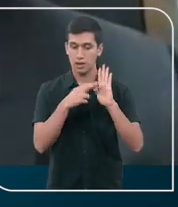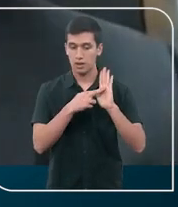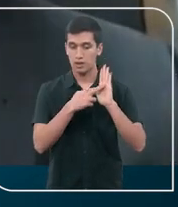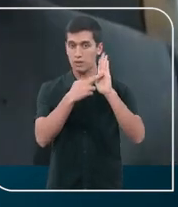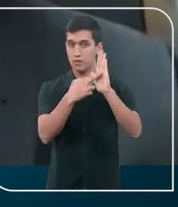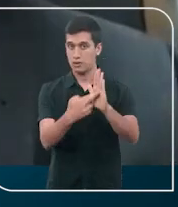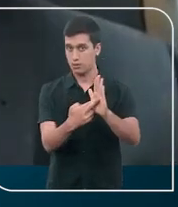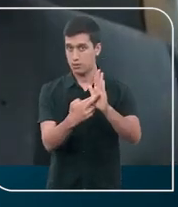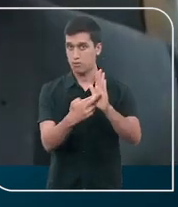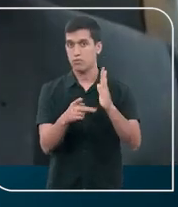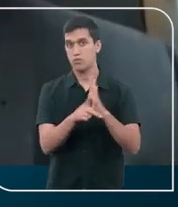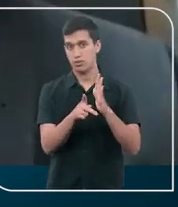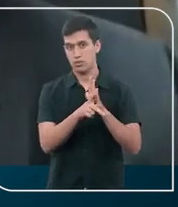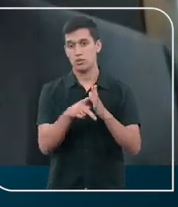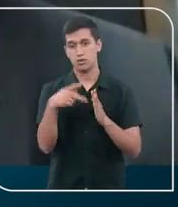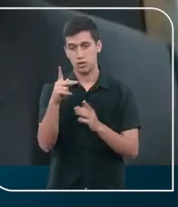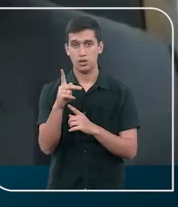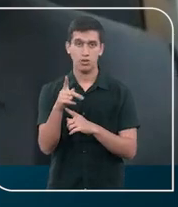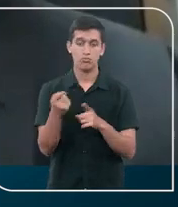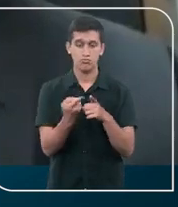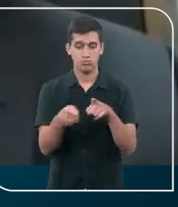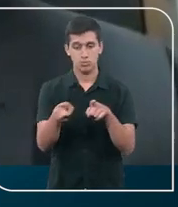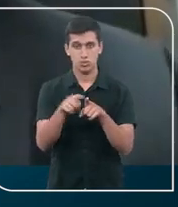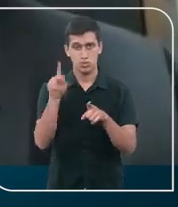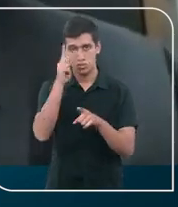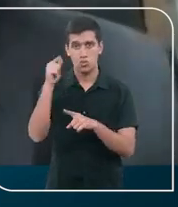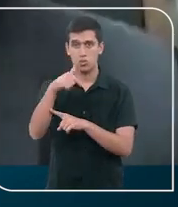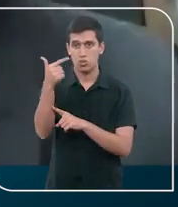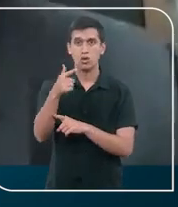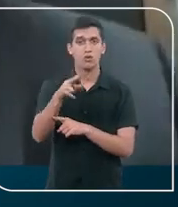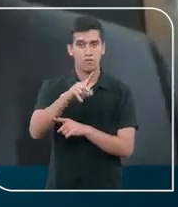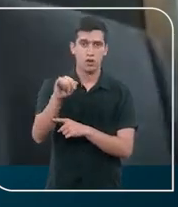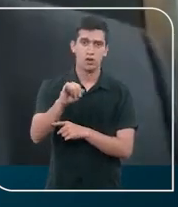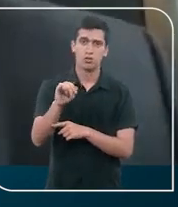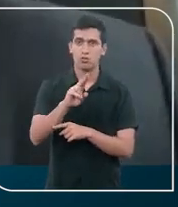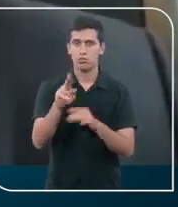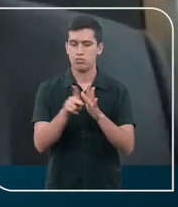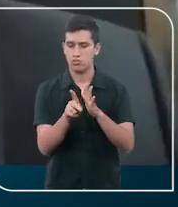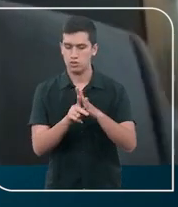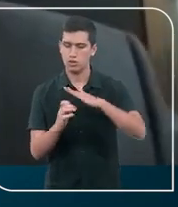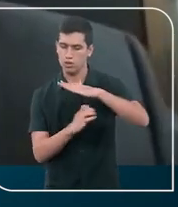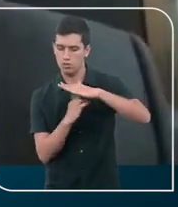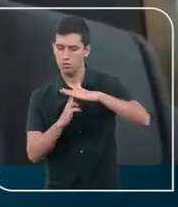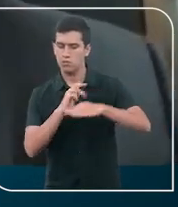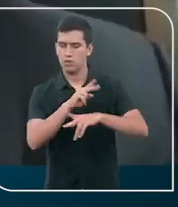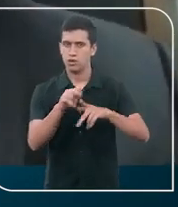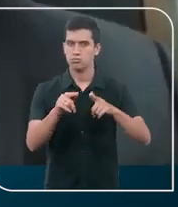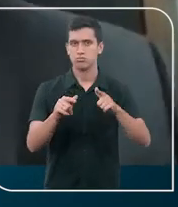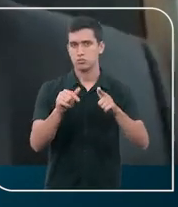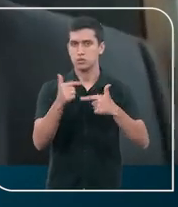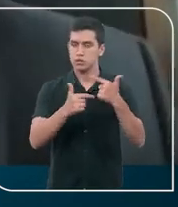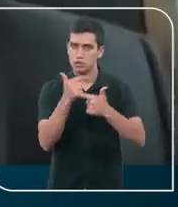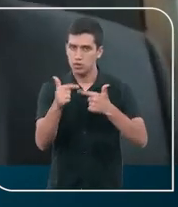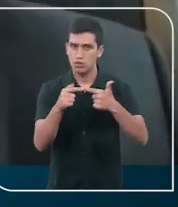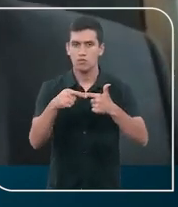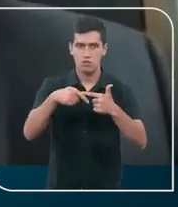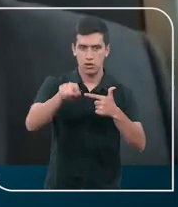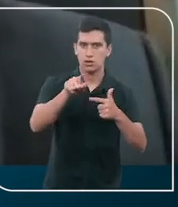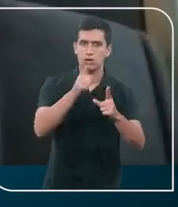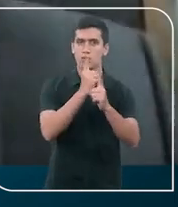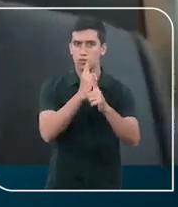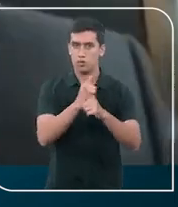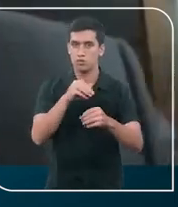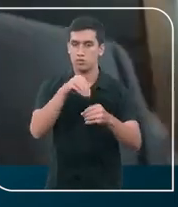representada pelo seu sócio. Ele age em nome da empresa dentro das suas finalidades coletivas, né, dentro dos seus objetos ali previstos nos